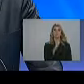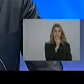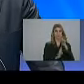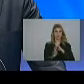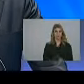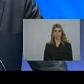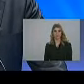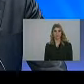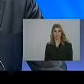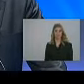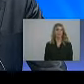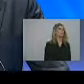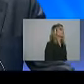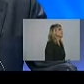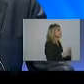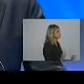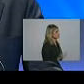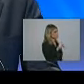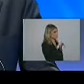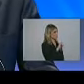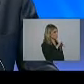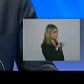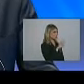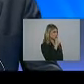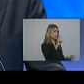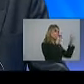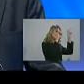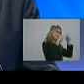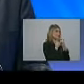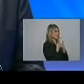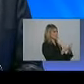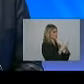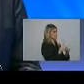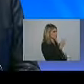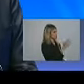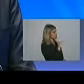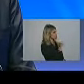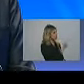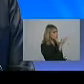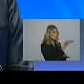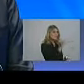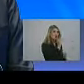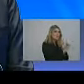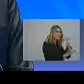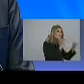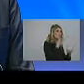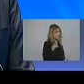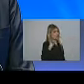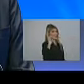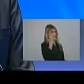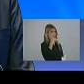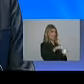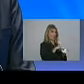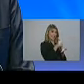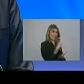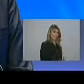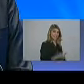candidato. Candidata Jandira, eu quero voltar ao tema de transporte para informar você. Eu fui secretário de transporte do município do